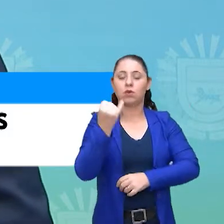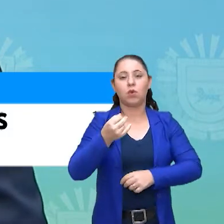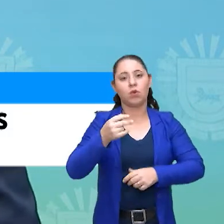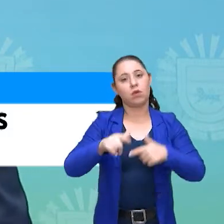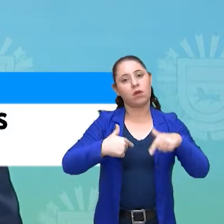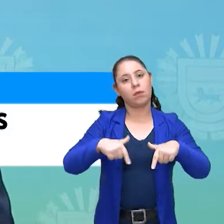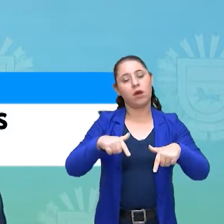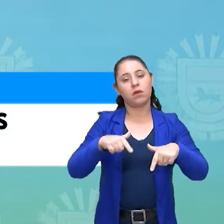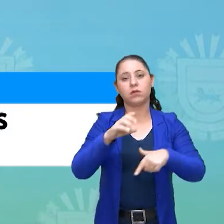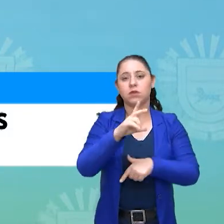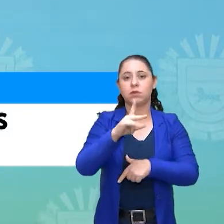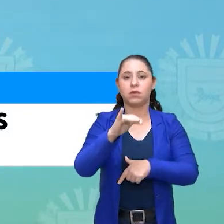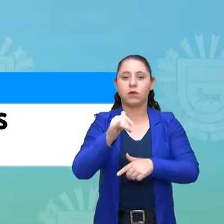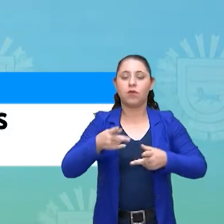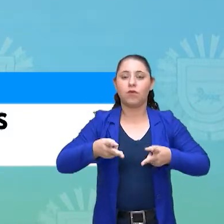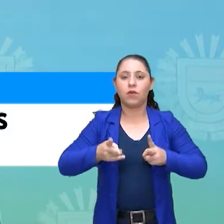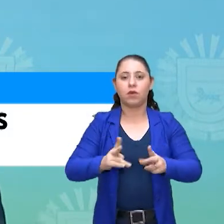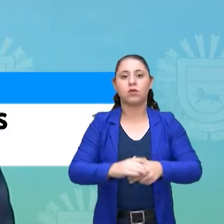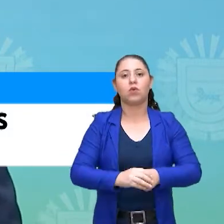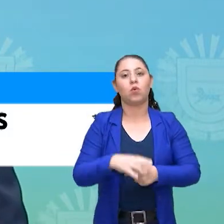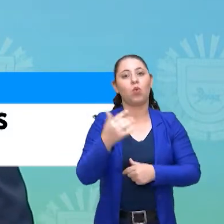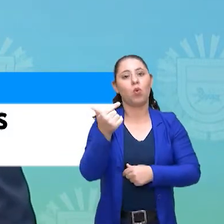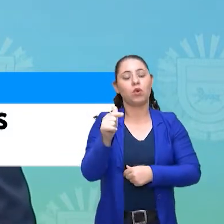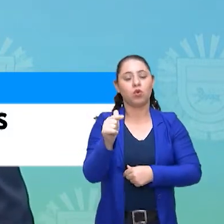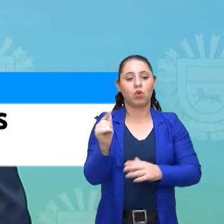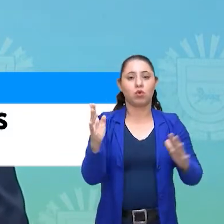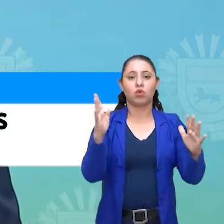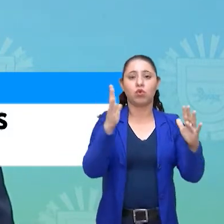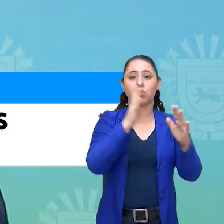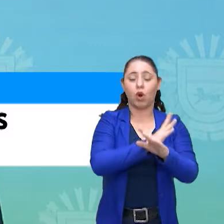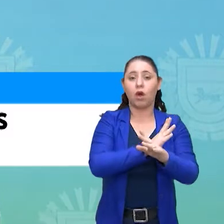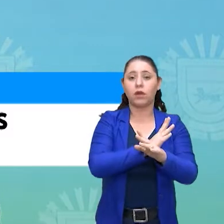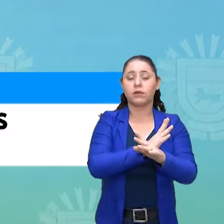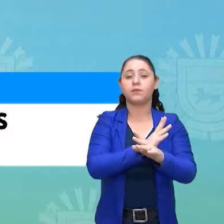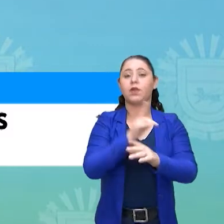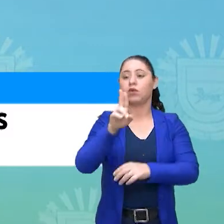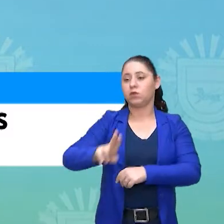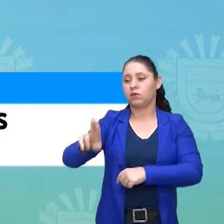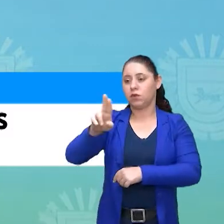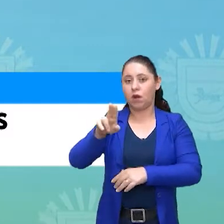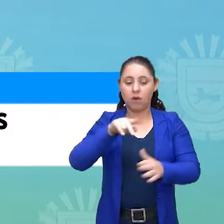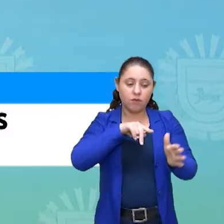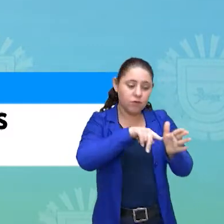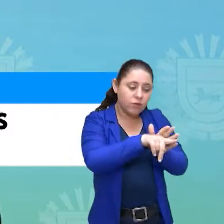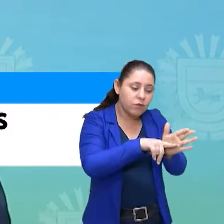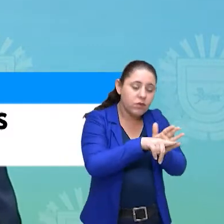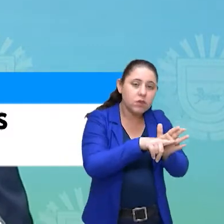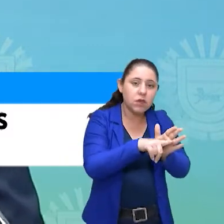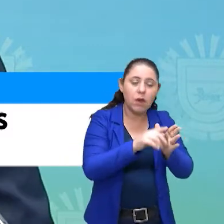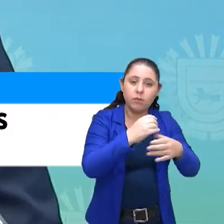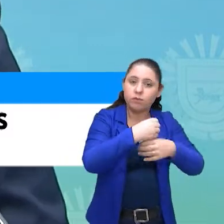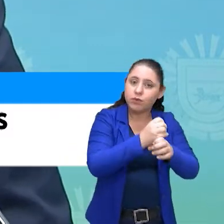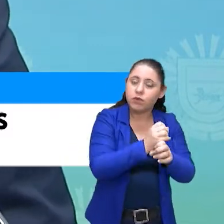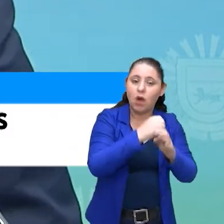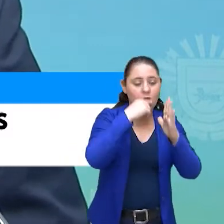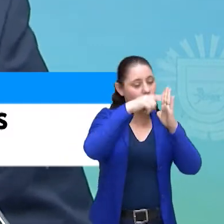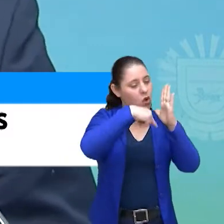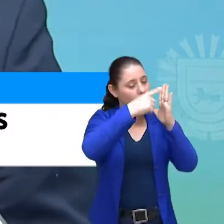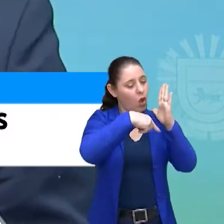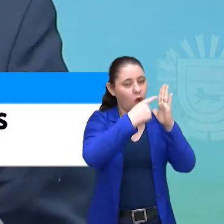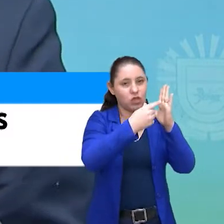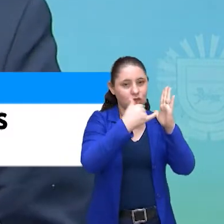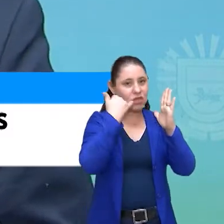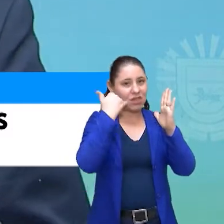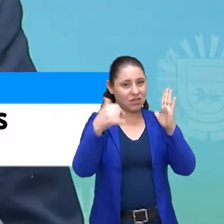comissão possam continuar. Um deles é a troca da universidade que irá fazer a verificação dos relógios, e também iremos